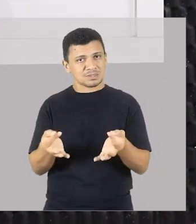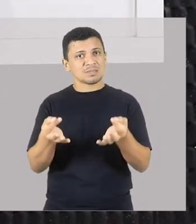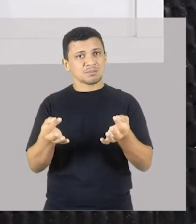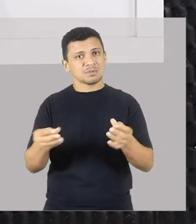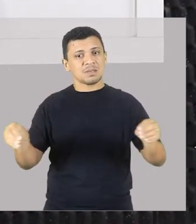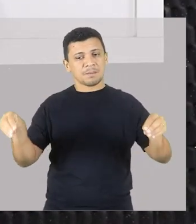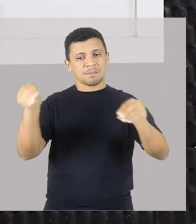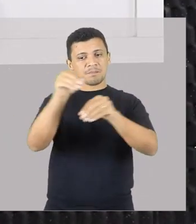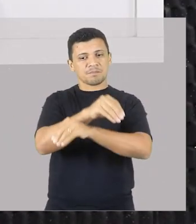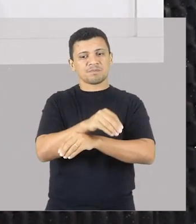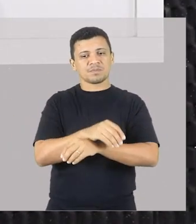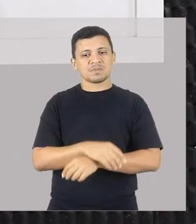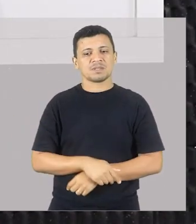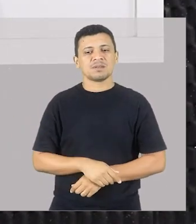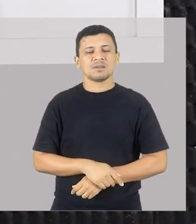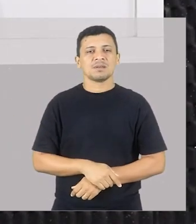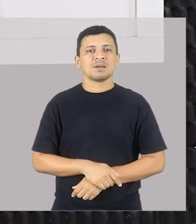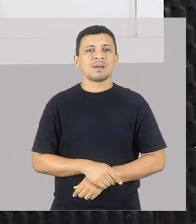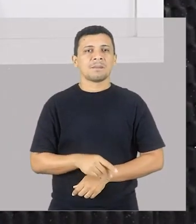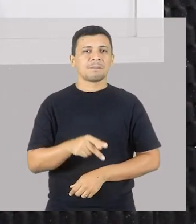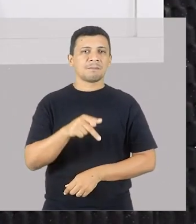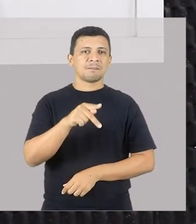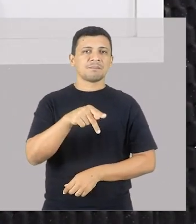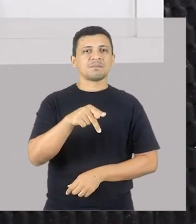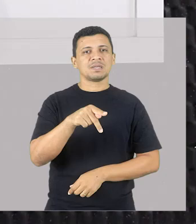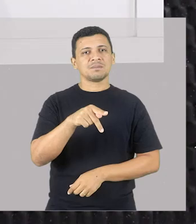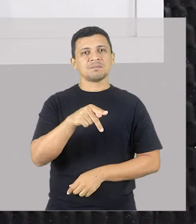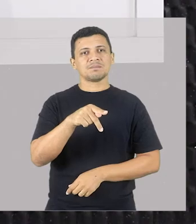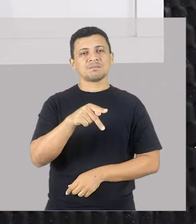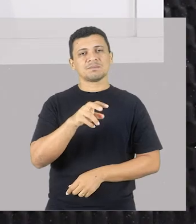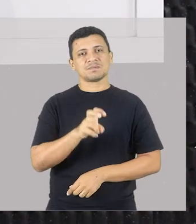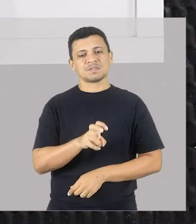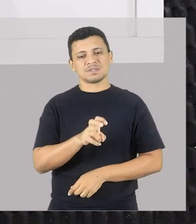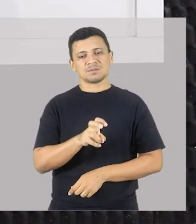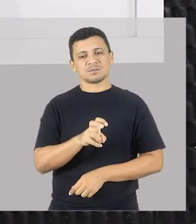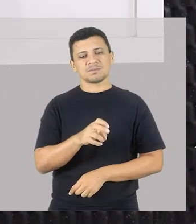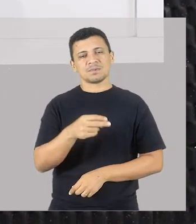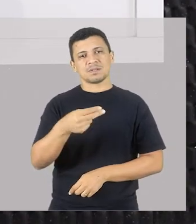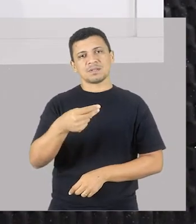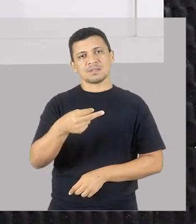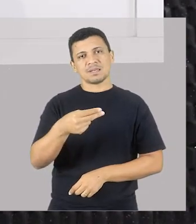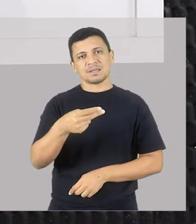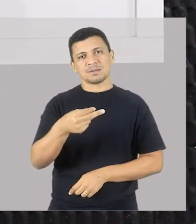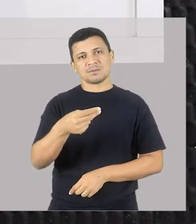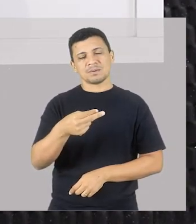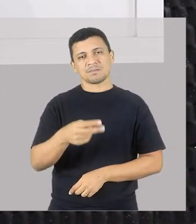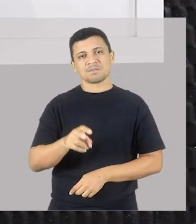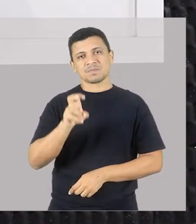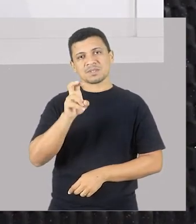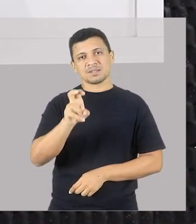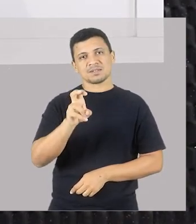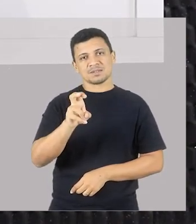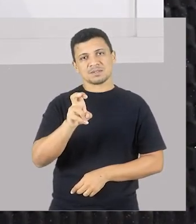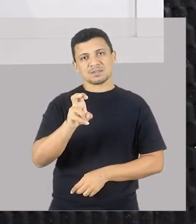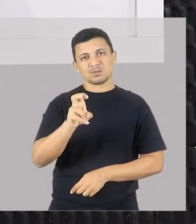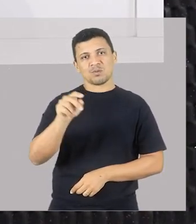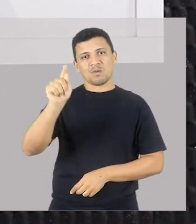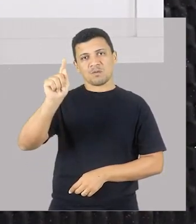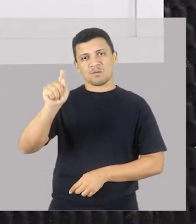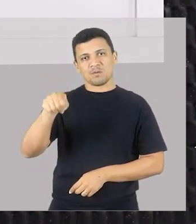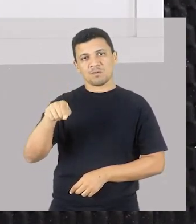isso aqui, basta eu calcular a permutação de 5, que é igual a 5